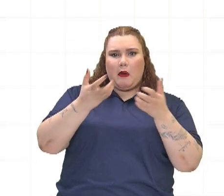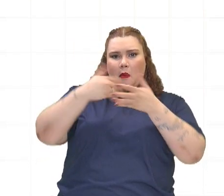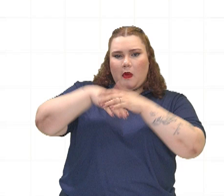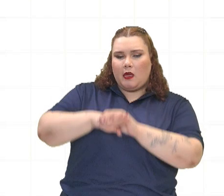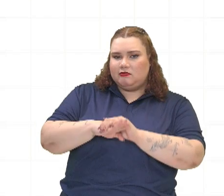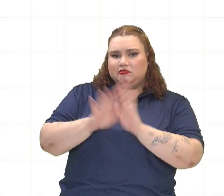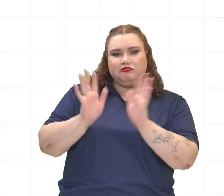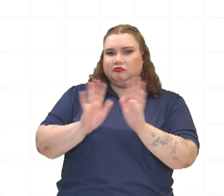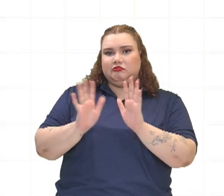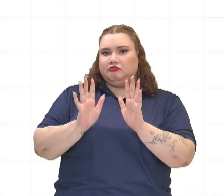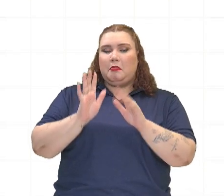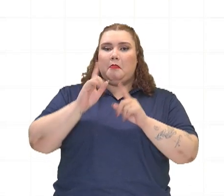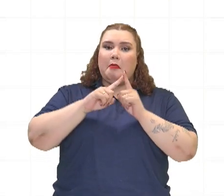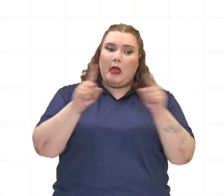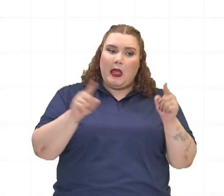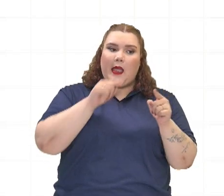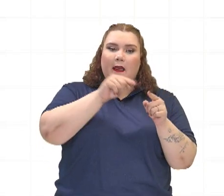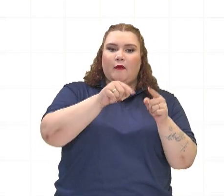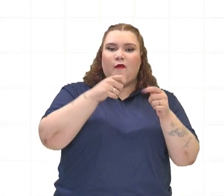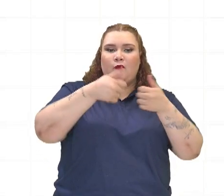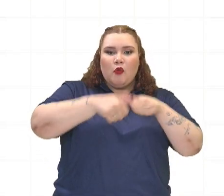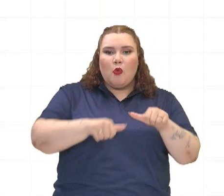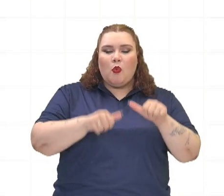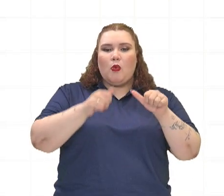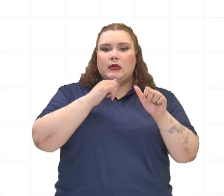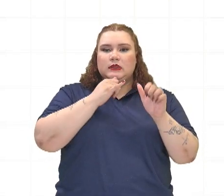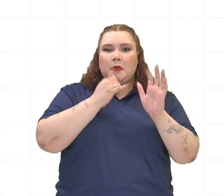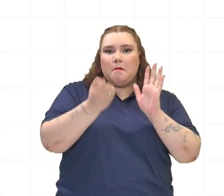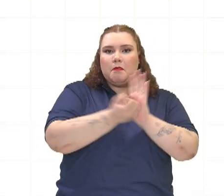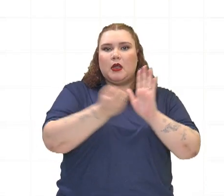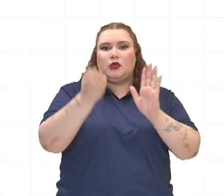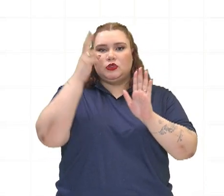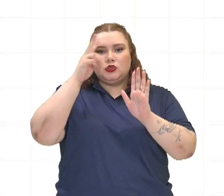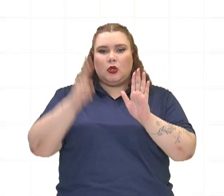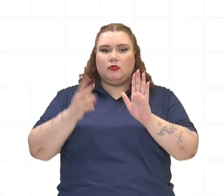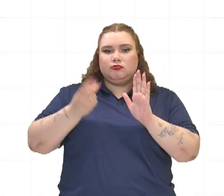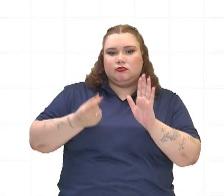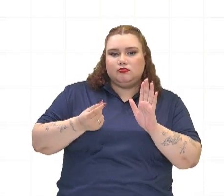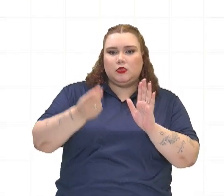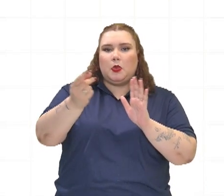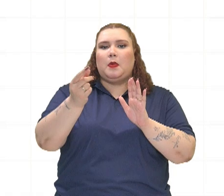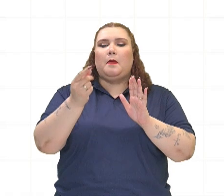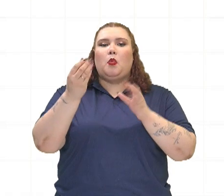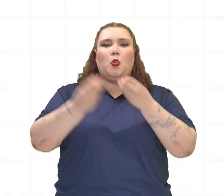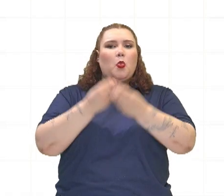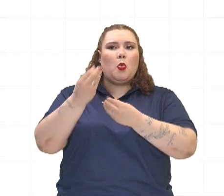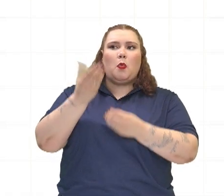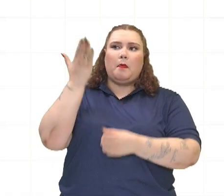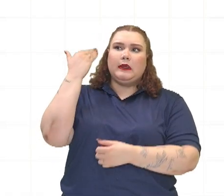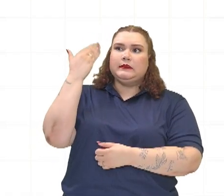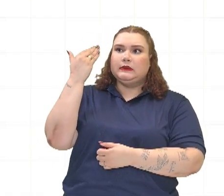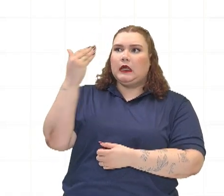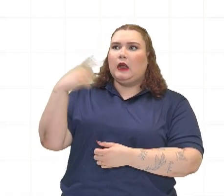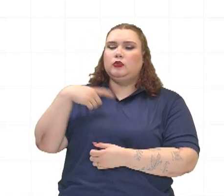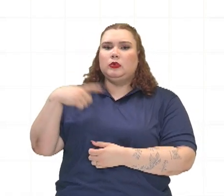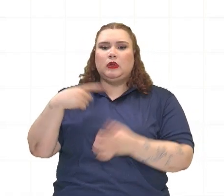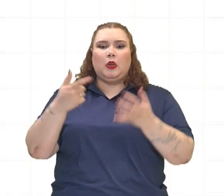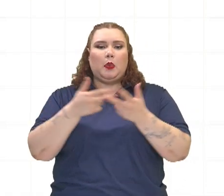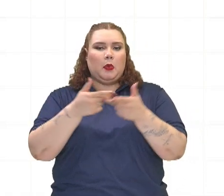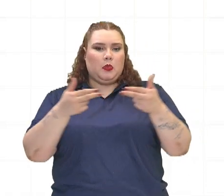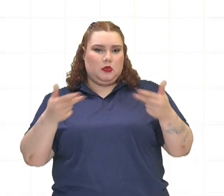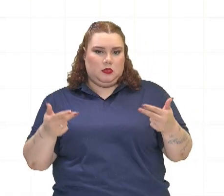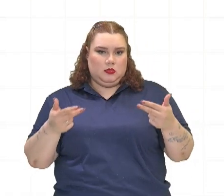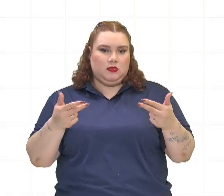sendo importantes para entender como as coisas eram realizadas antigamente. Mesmo que